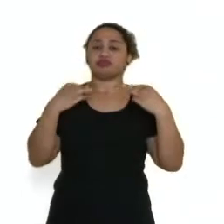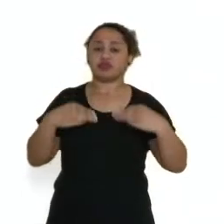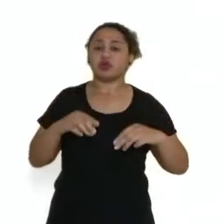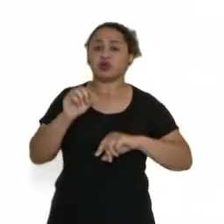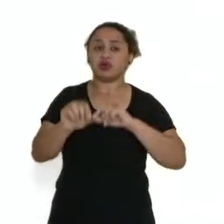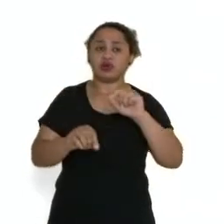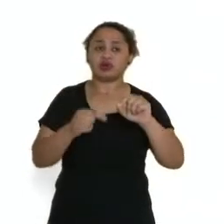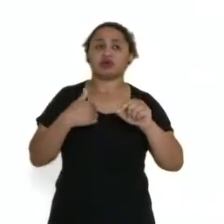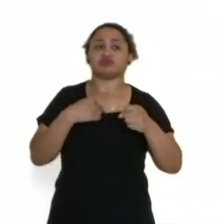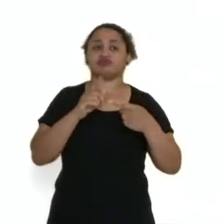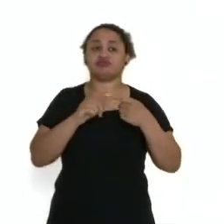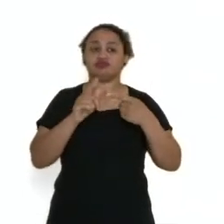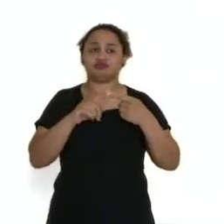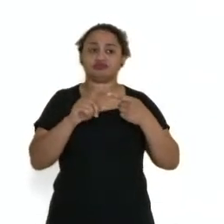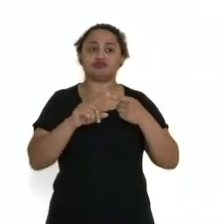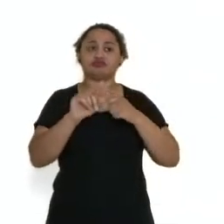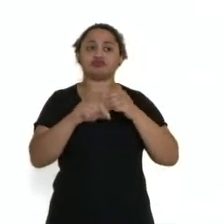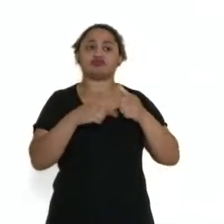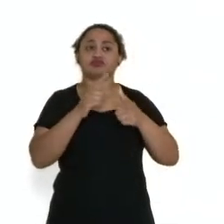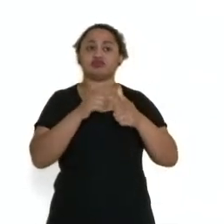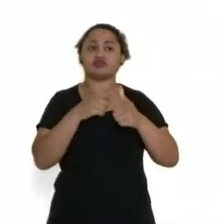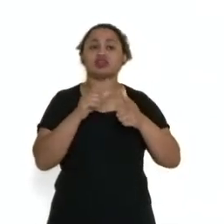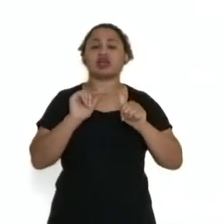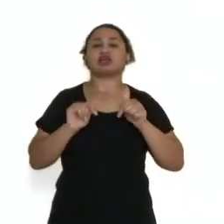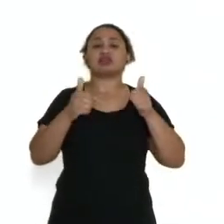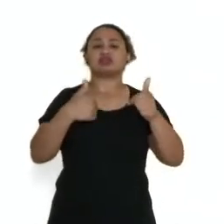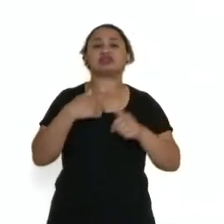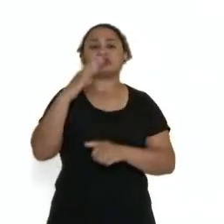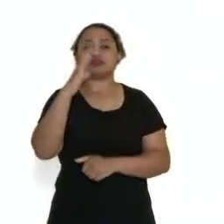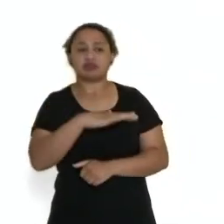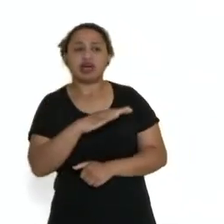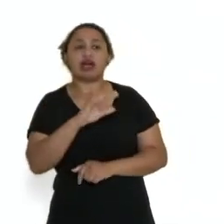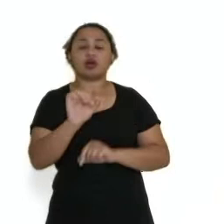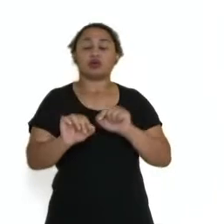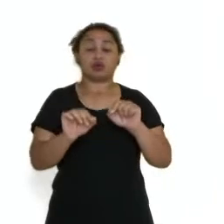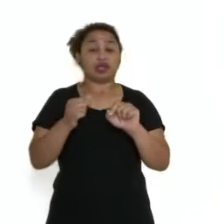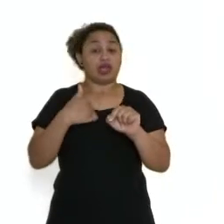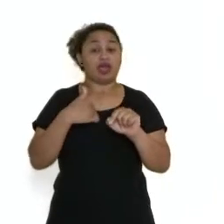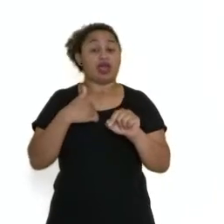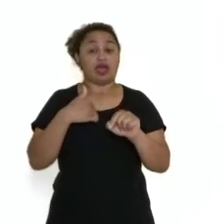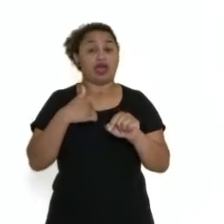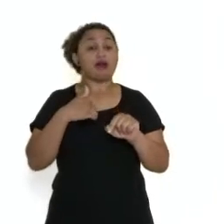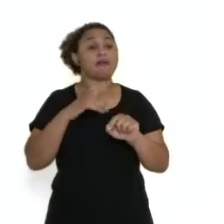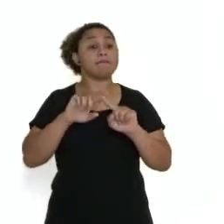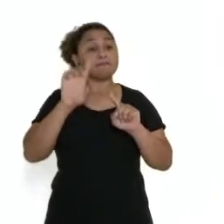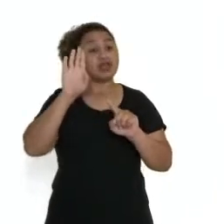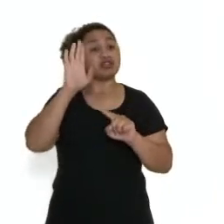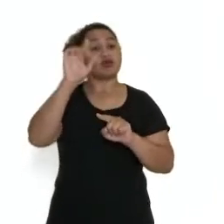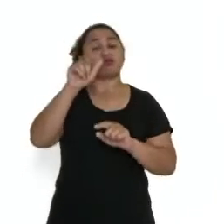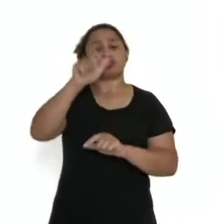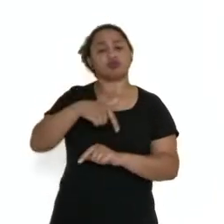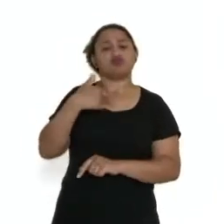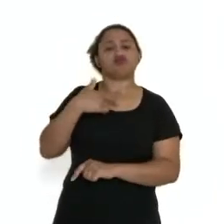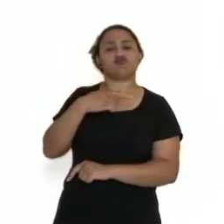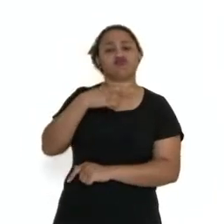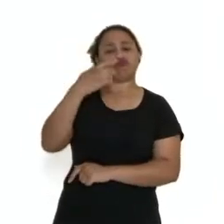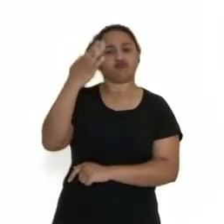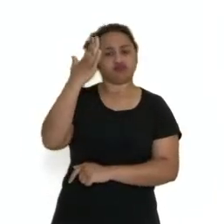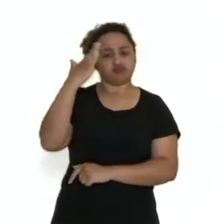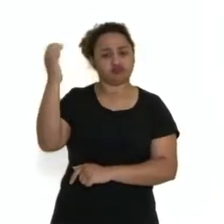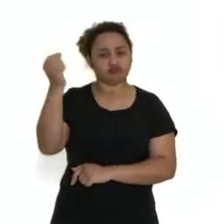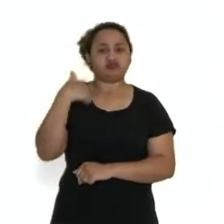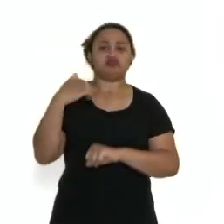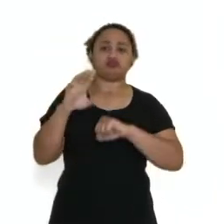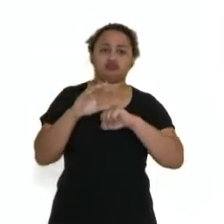Os artifícios dos maus não escapam à perpécia dos mais sensatos. Muitas vezes o esforço